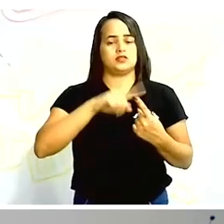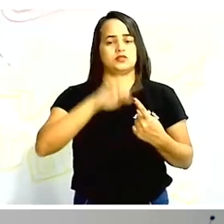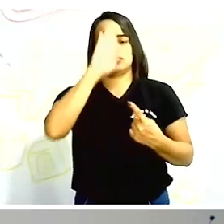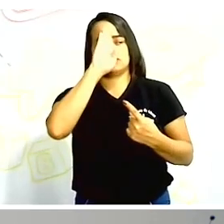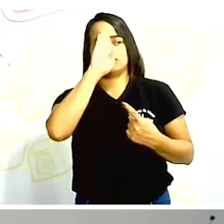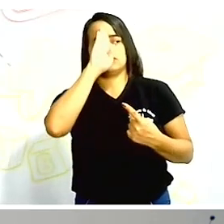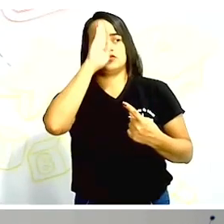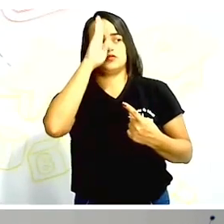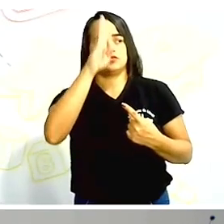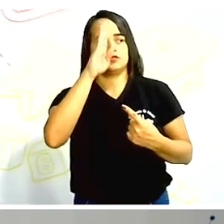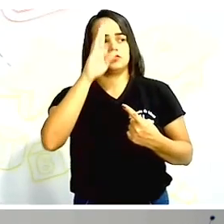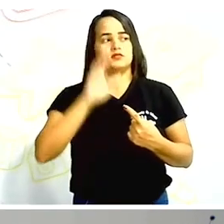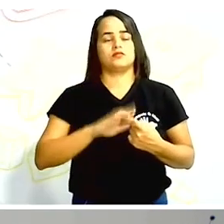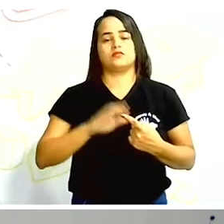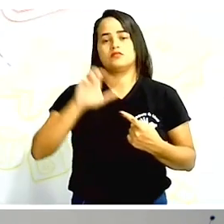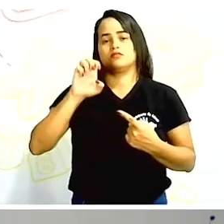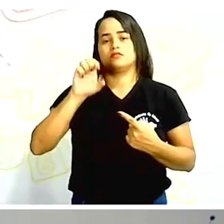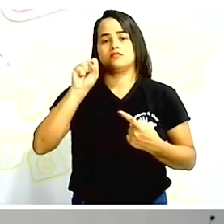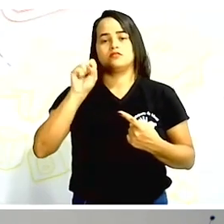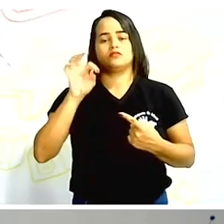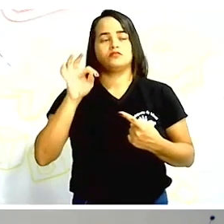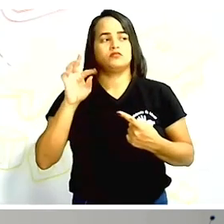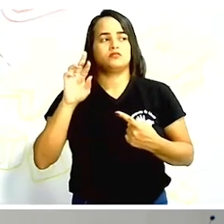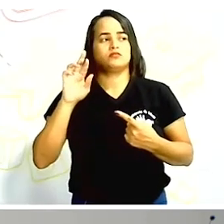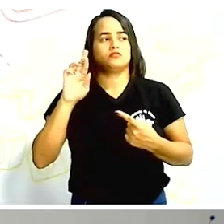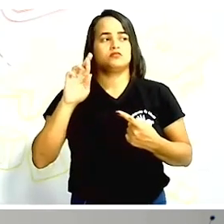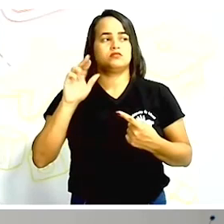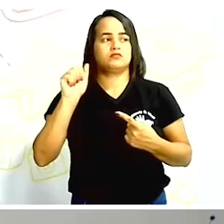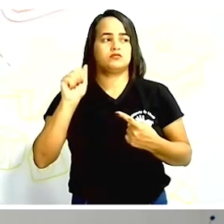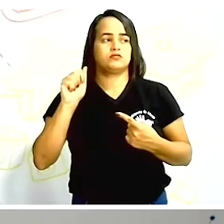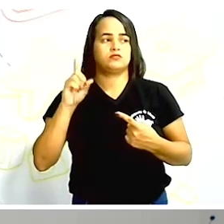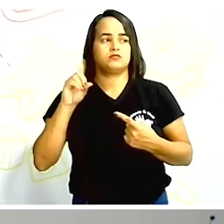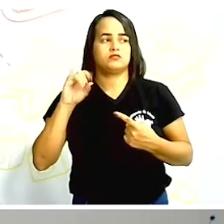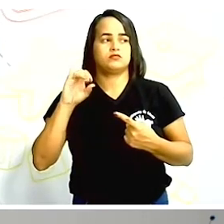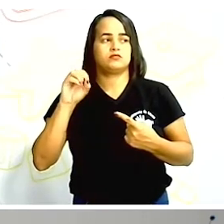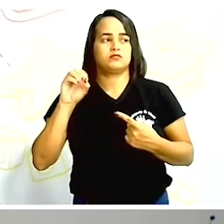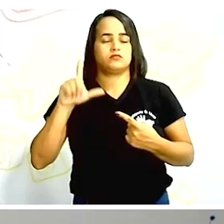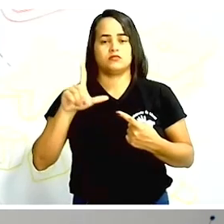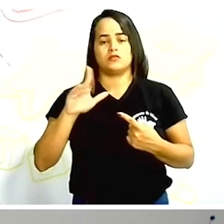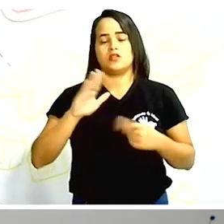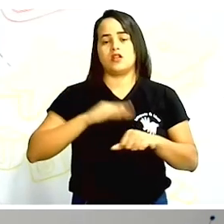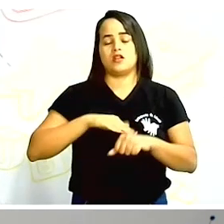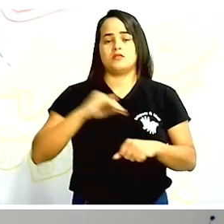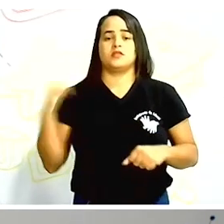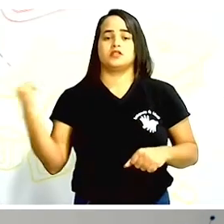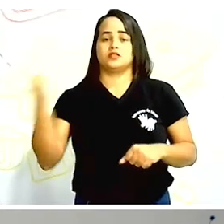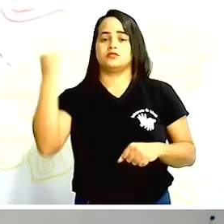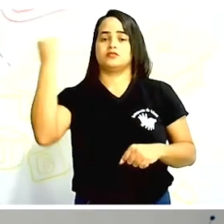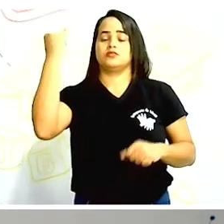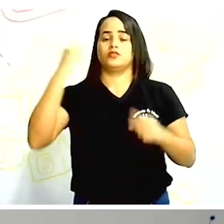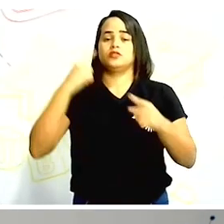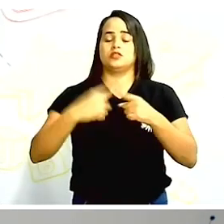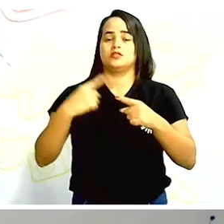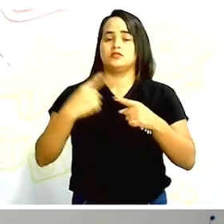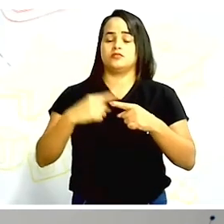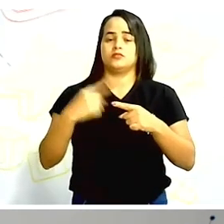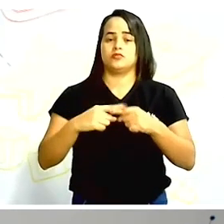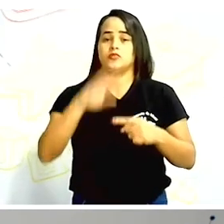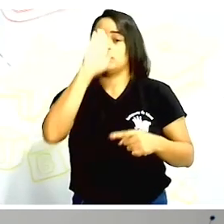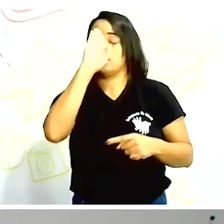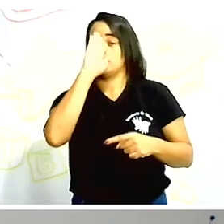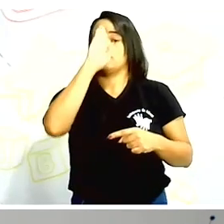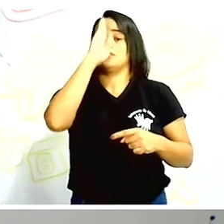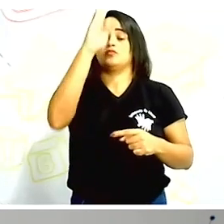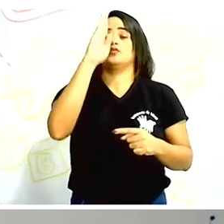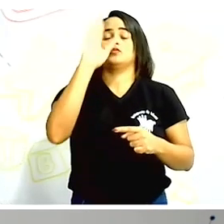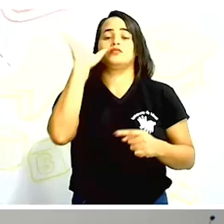principal deles é o estradiol. Ele é mais importante porque ele é essencial para que a gravidez possa acontecer. Então, sem